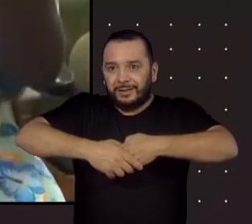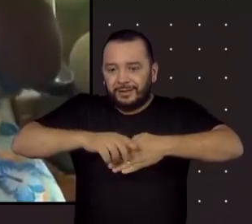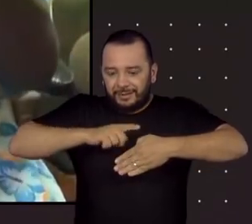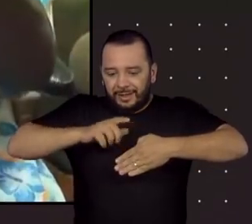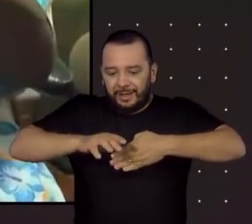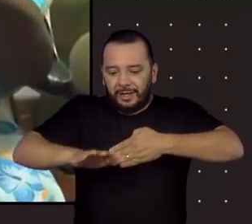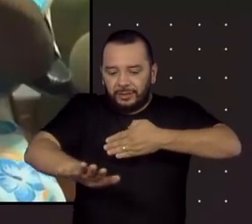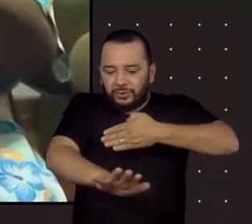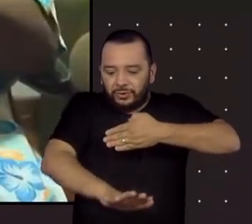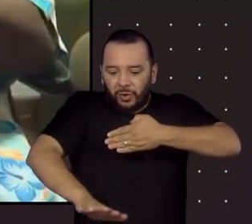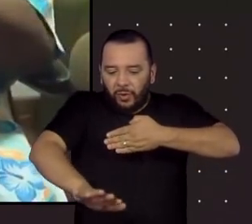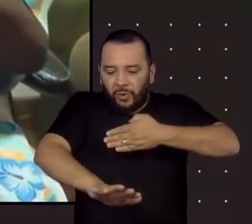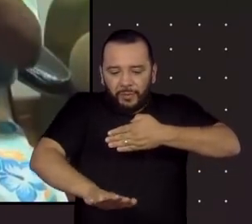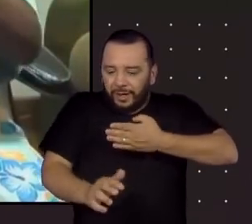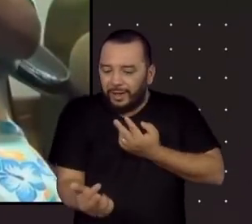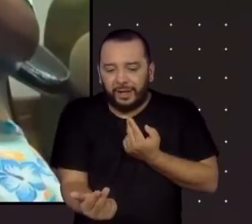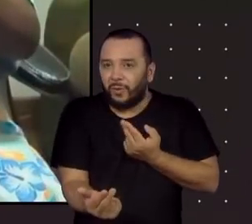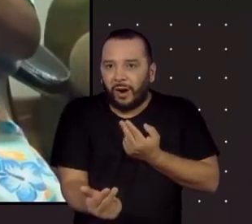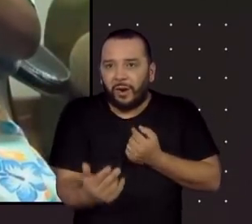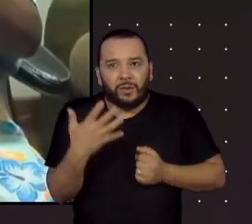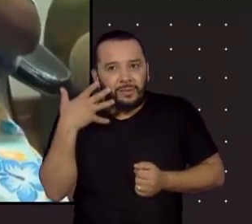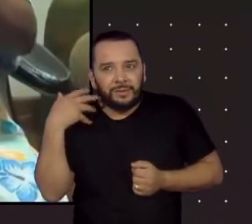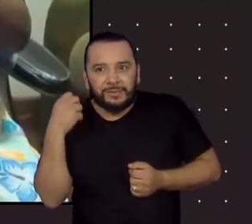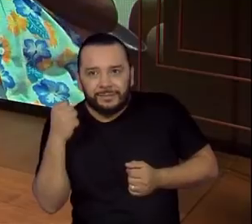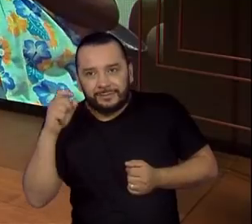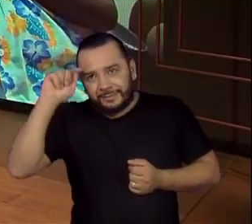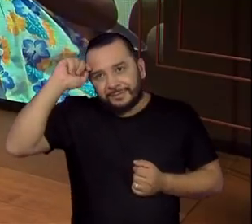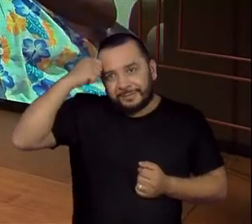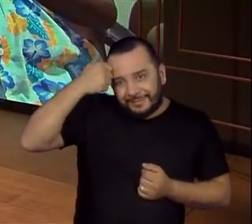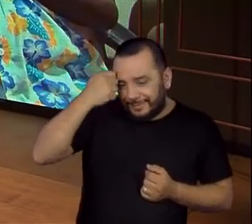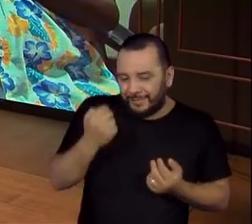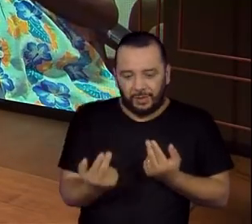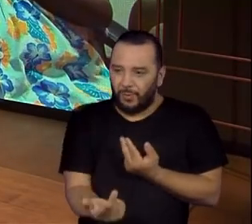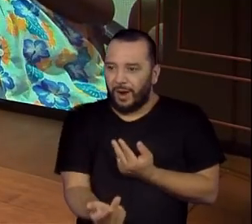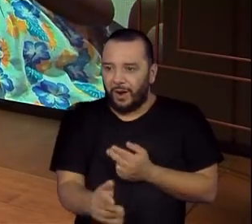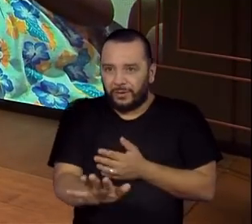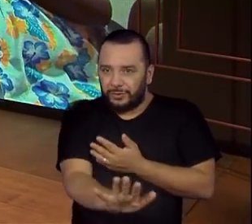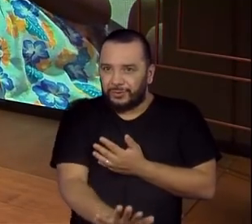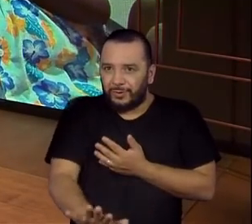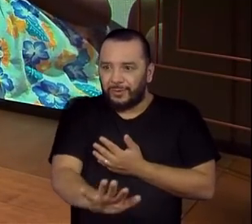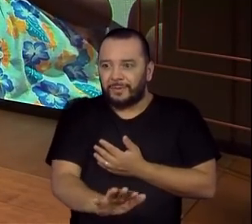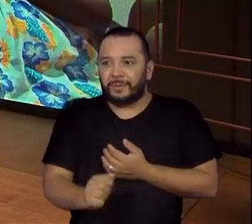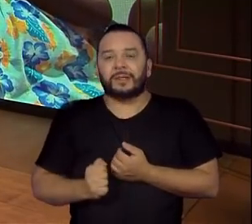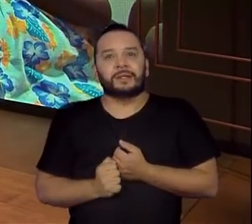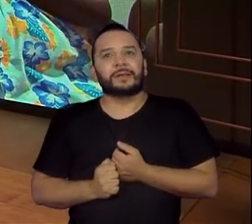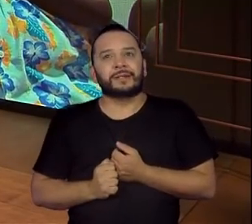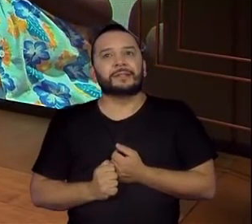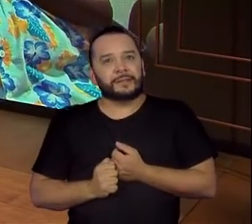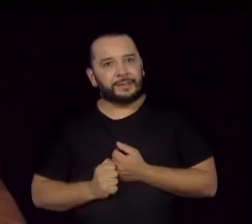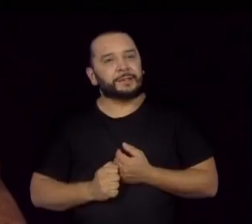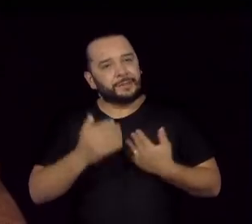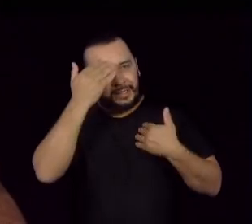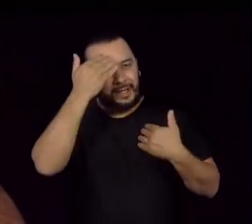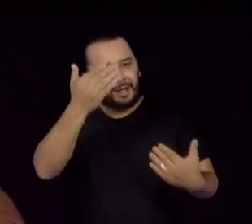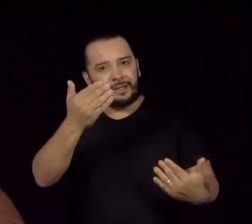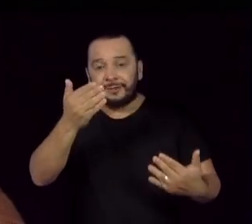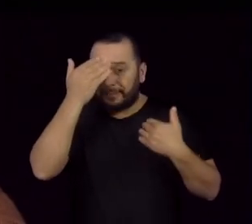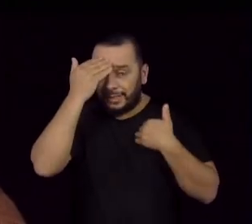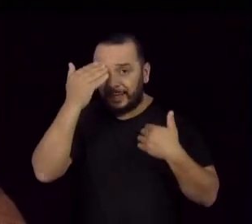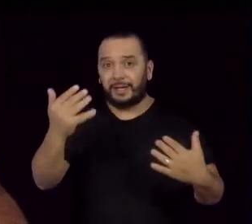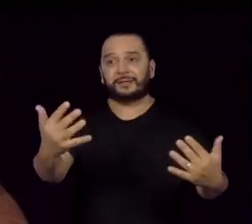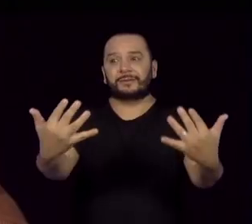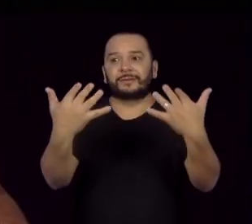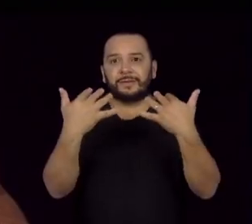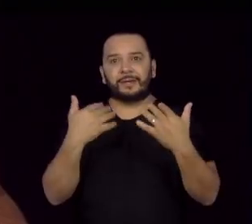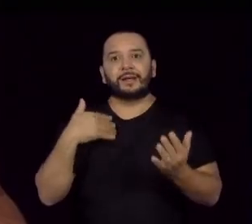isso aí. Muito obrigado por tudo. Obrigado, Tony. Obrigada. Obrigado, até uma próxima. Bacana. Obrigada. Bacana, sério. Muito obrigado e até o